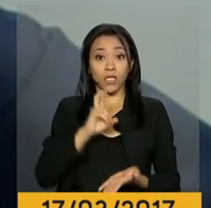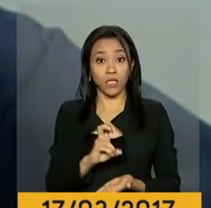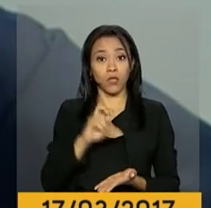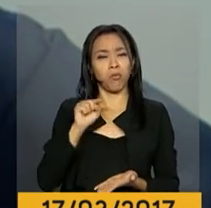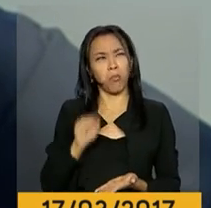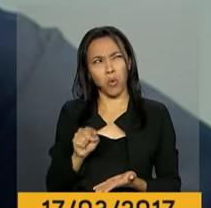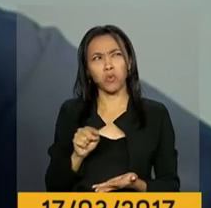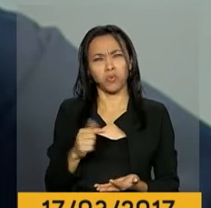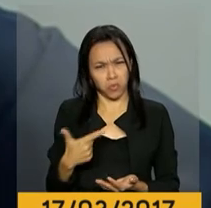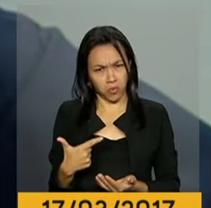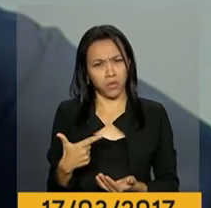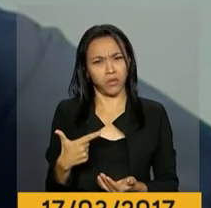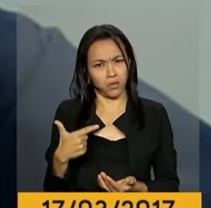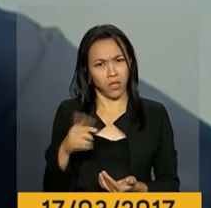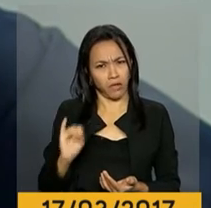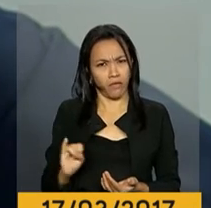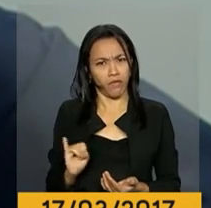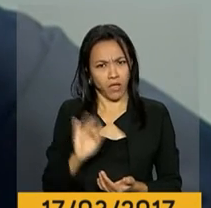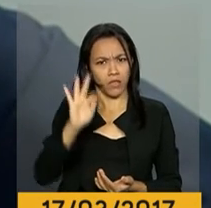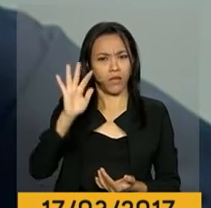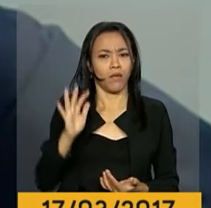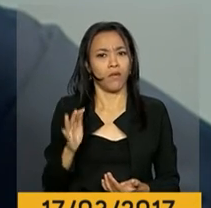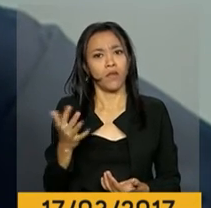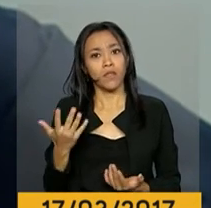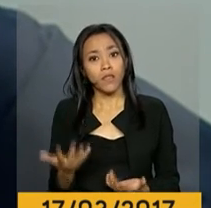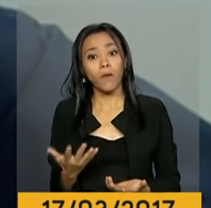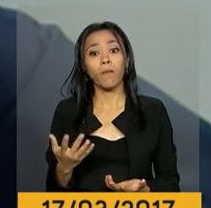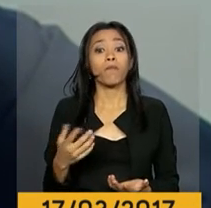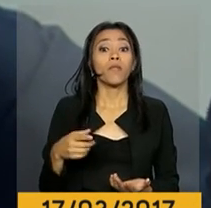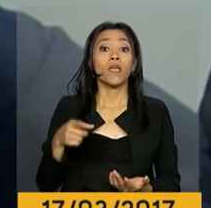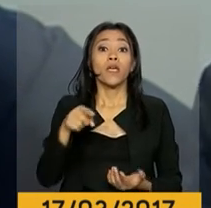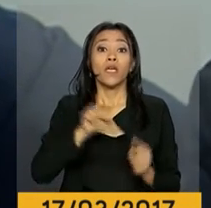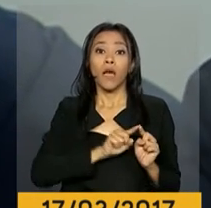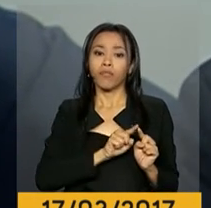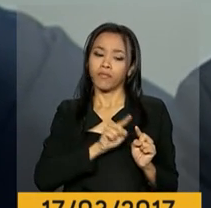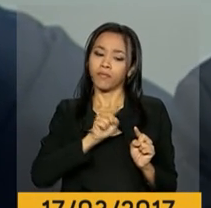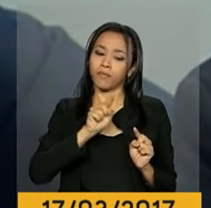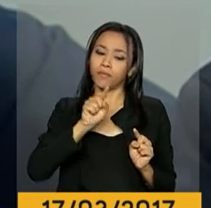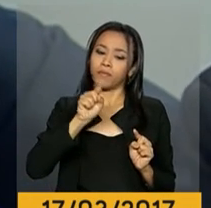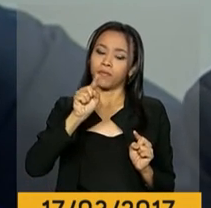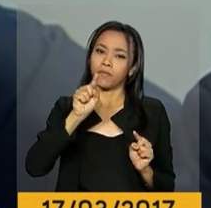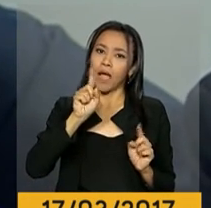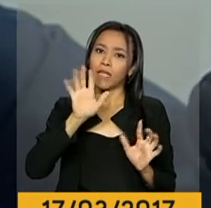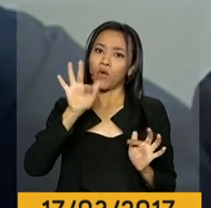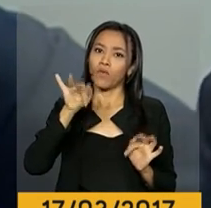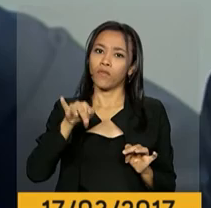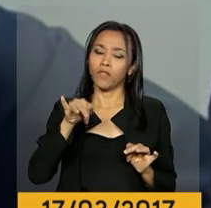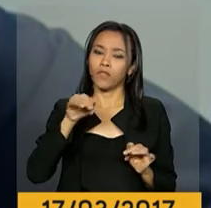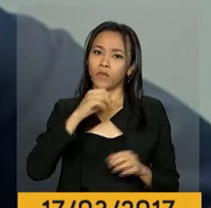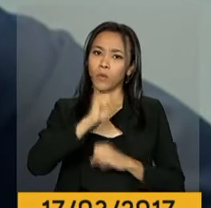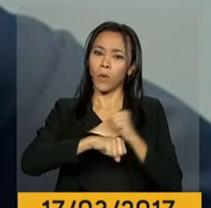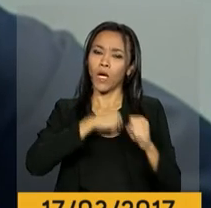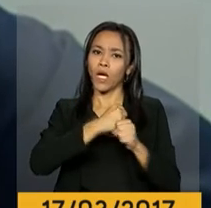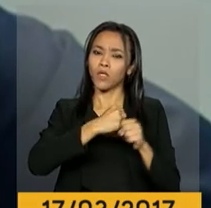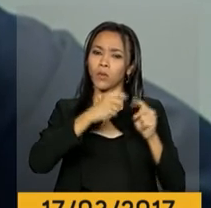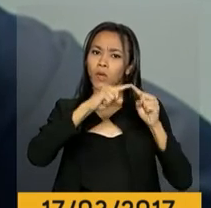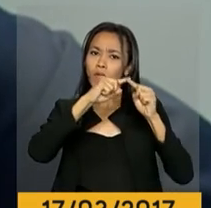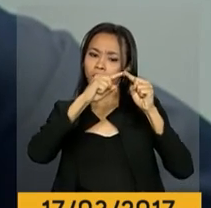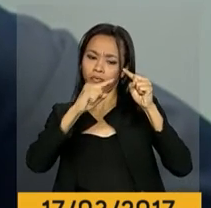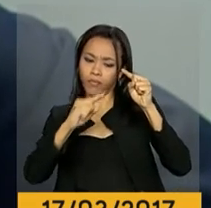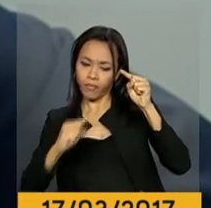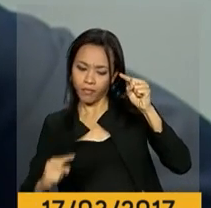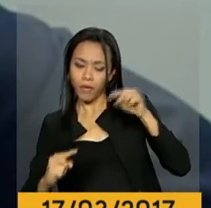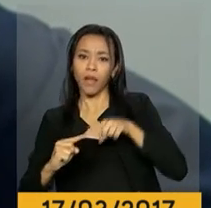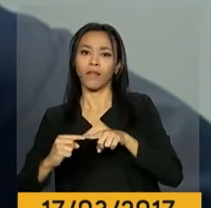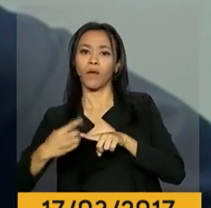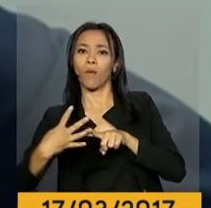coisa, 5,2, não é? E a projeção é que ao final do ano nós estaremos abaixo de 4, quando o centro da